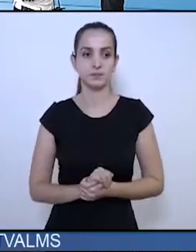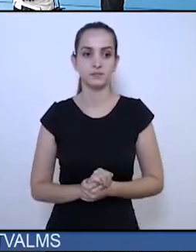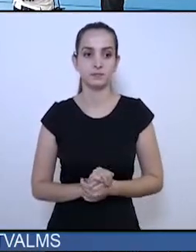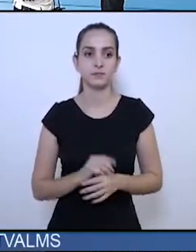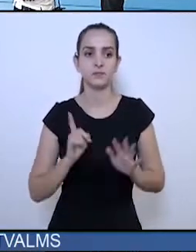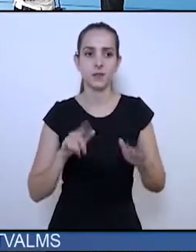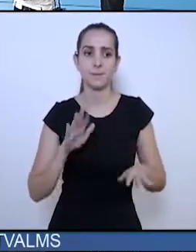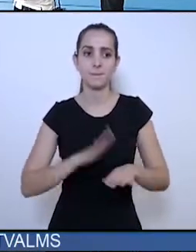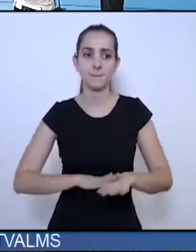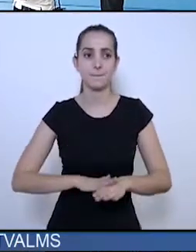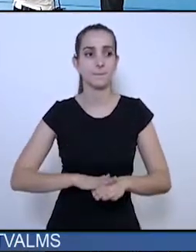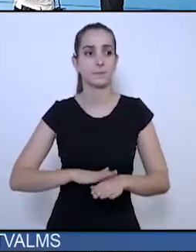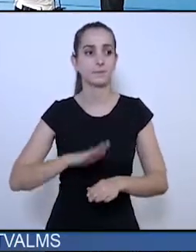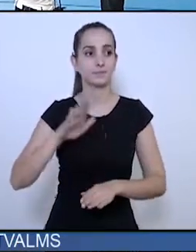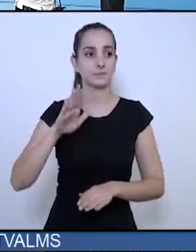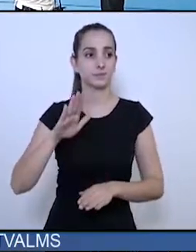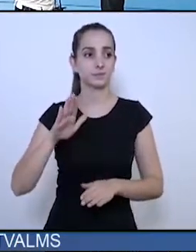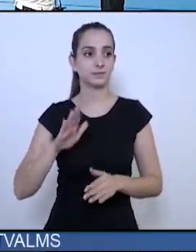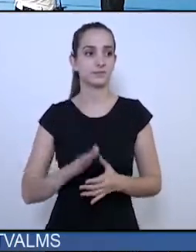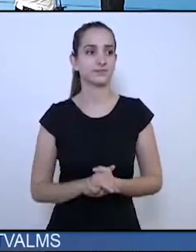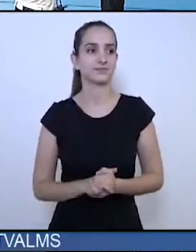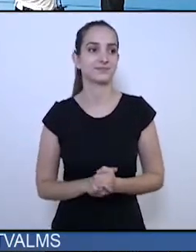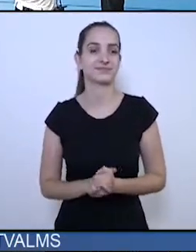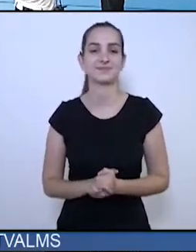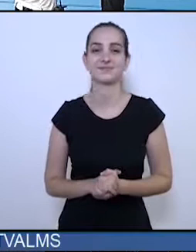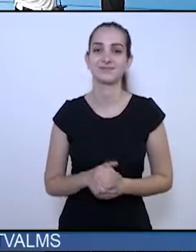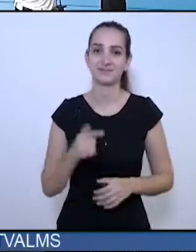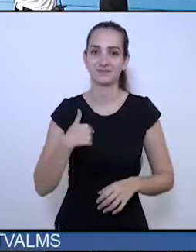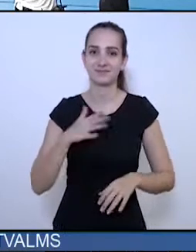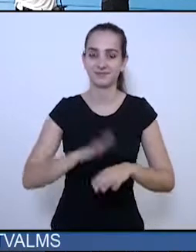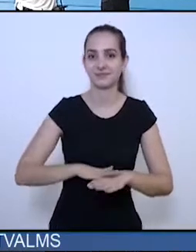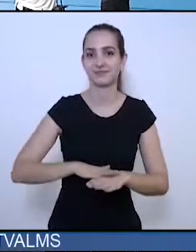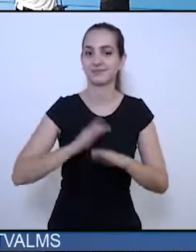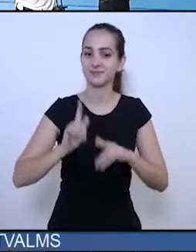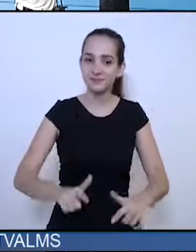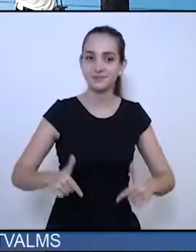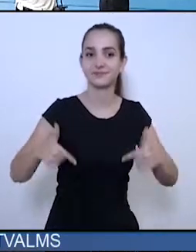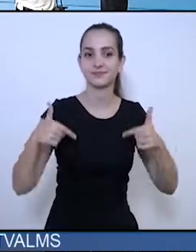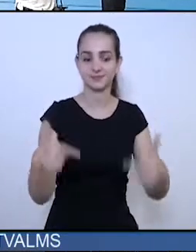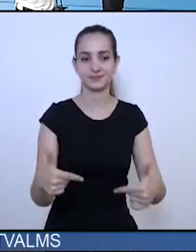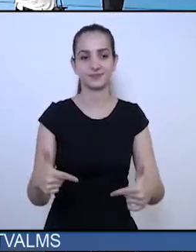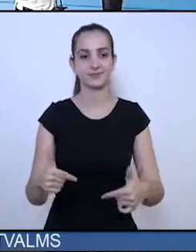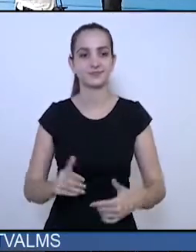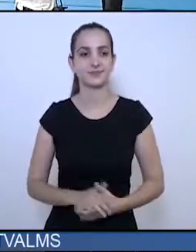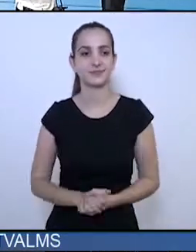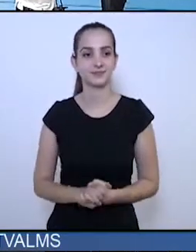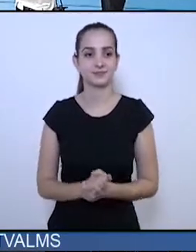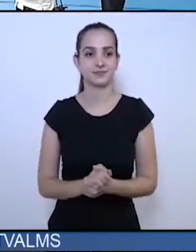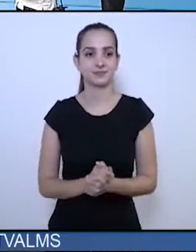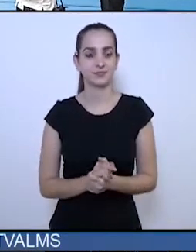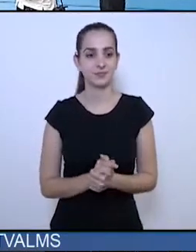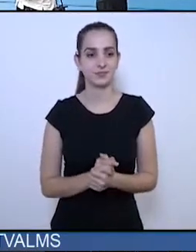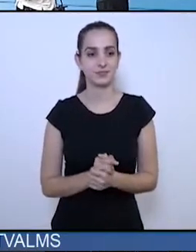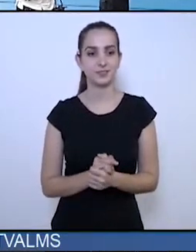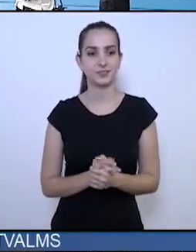É mais uma medida daquelas que nasce morta. que nasce